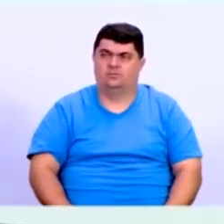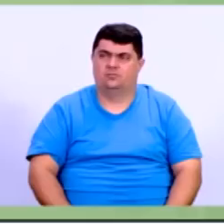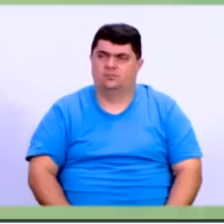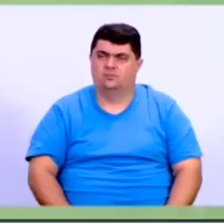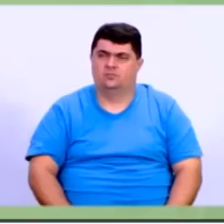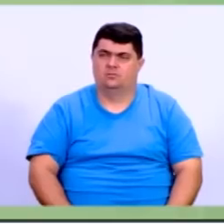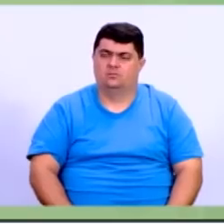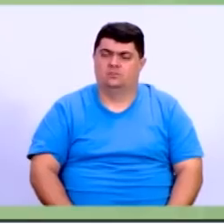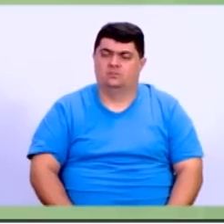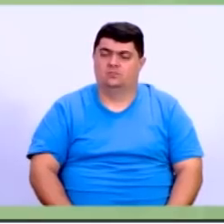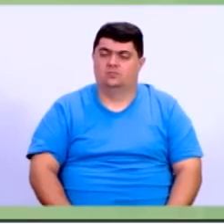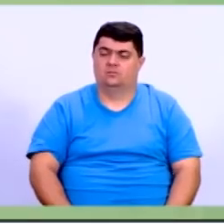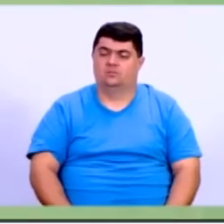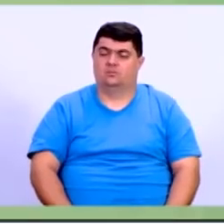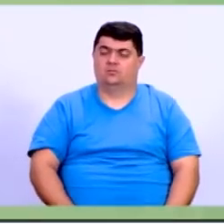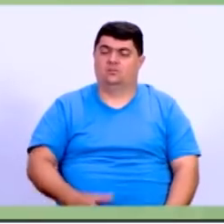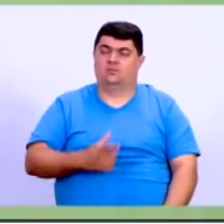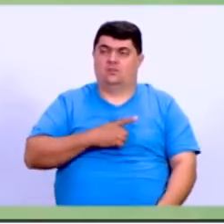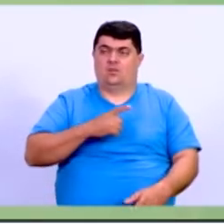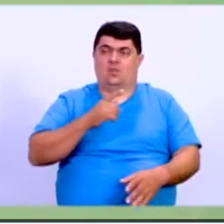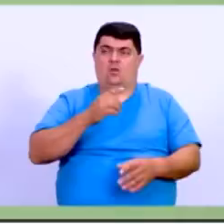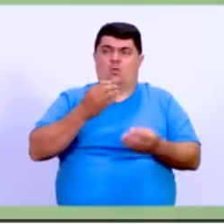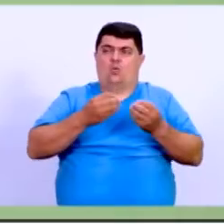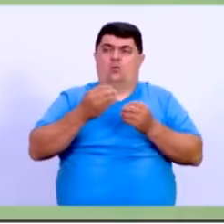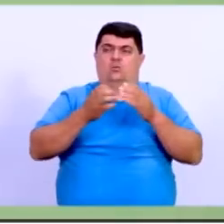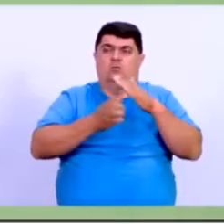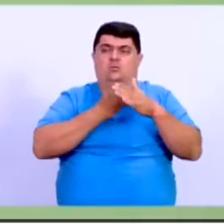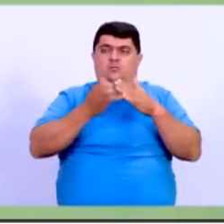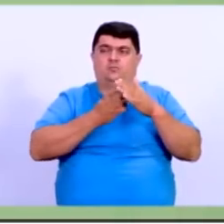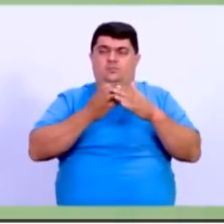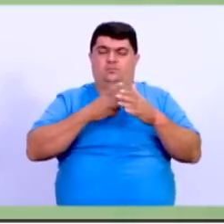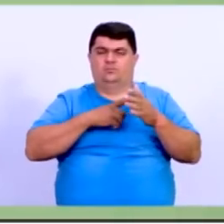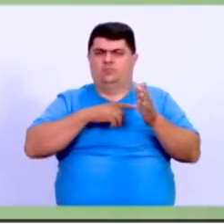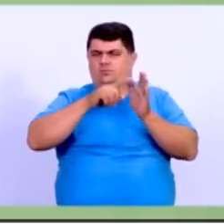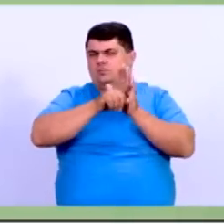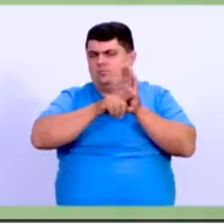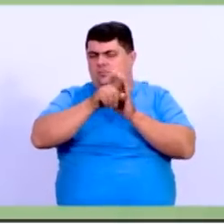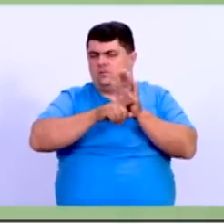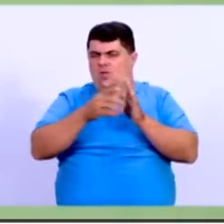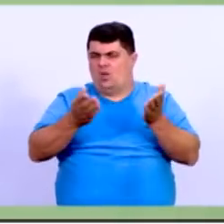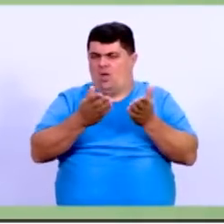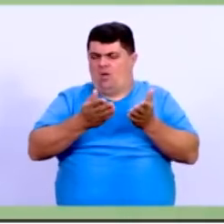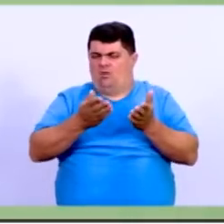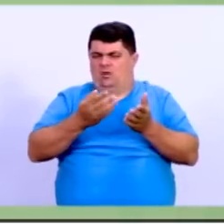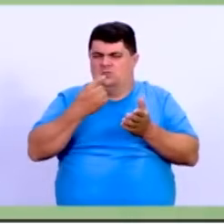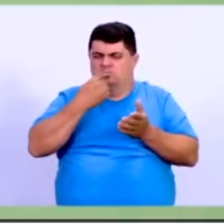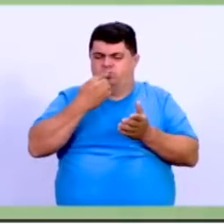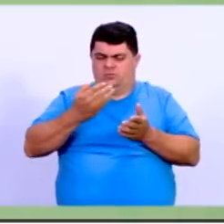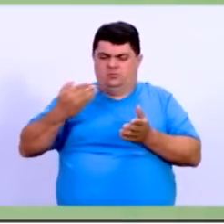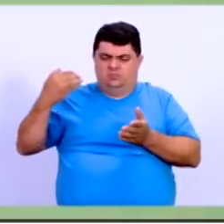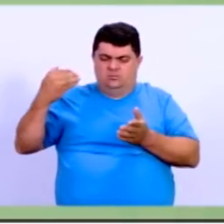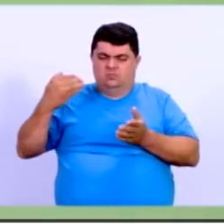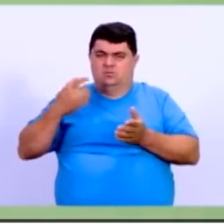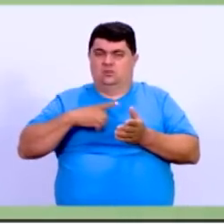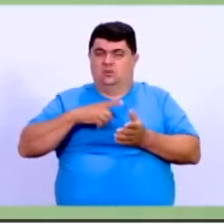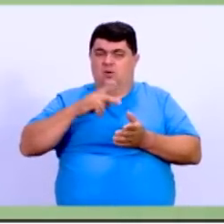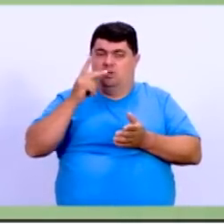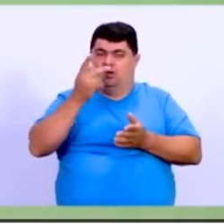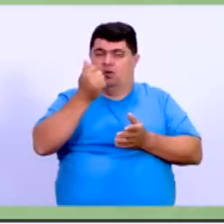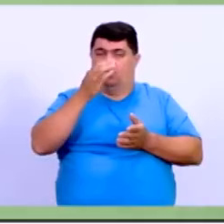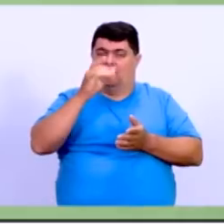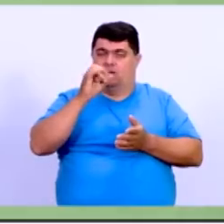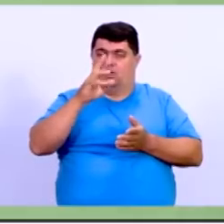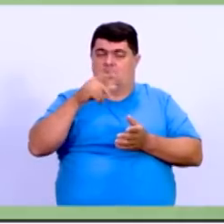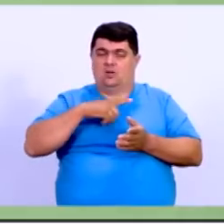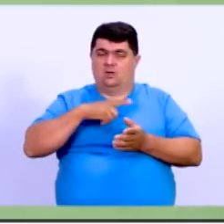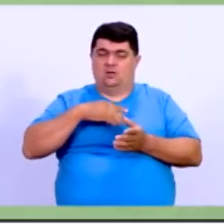ó. E empresas. Ó, teve uma reportagem que apareceu recentemente aí, ó, que tem hackers e crackers aí